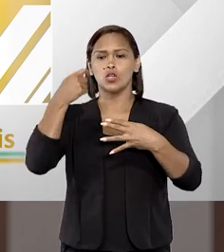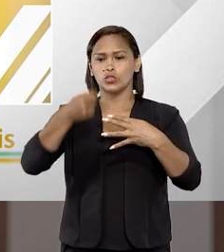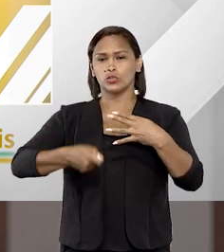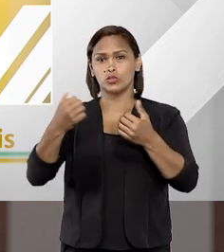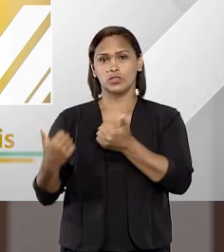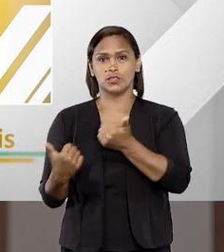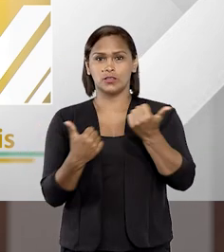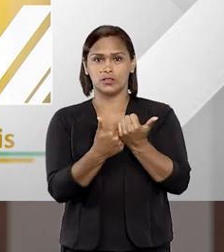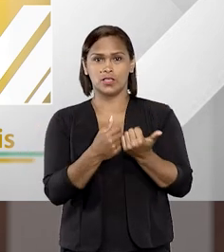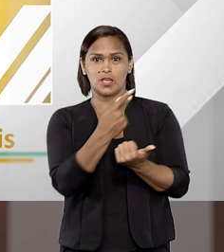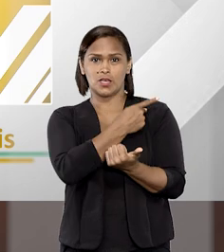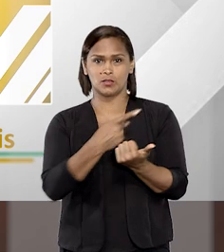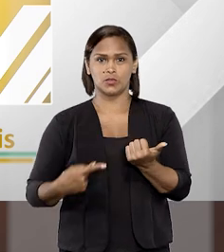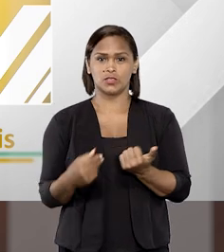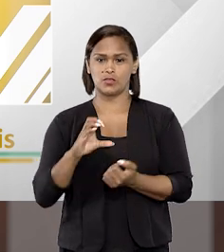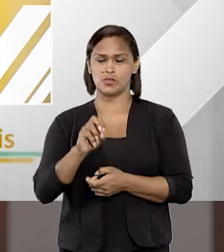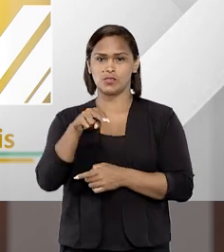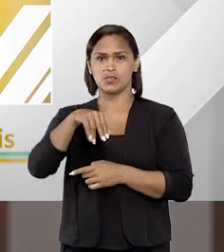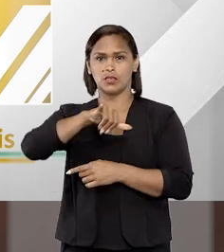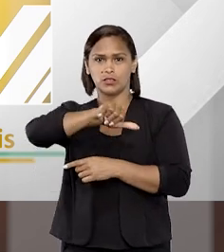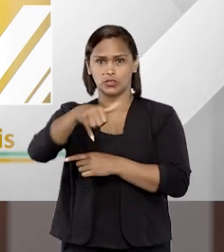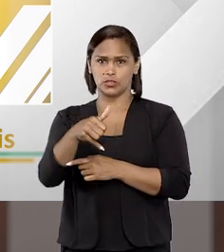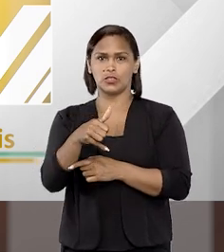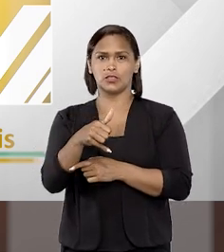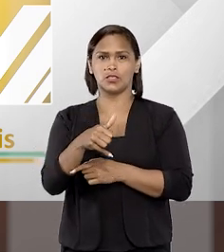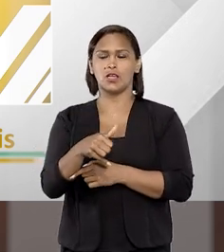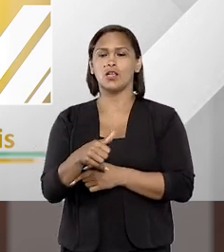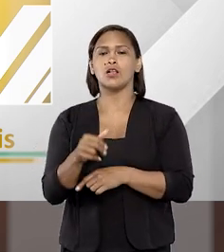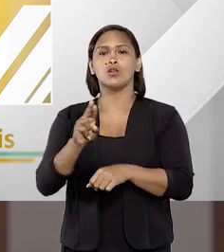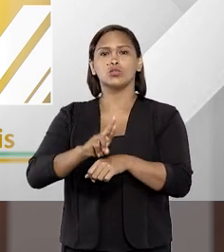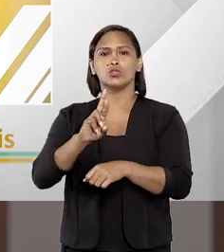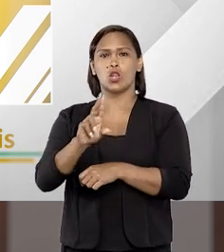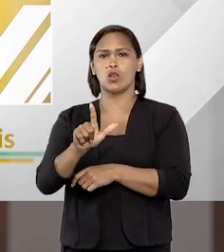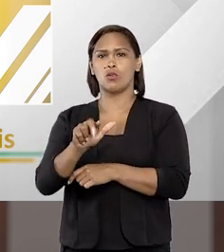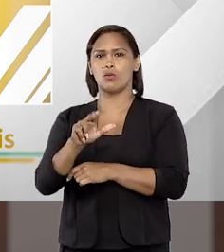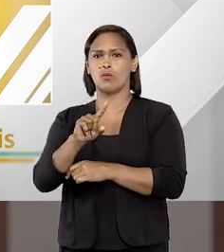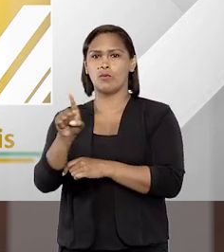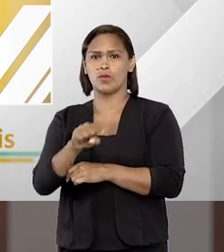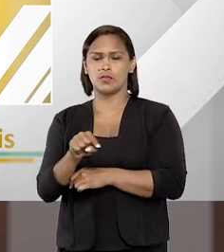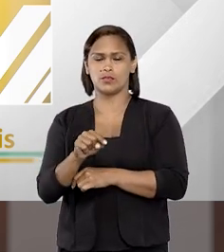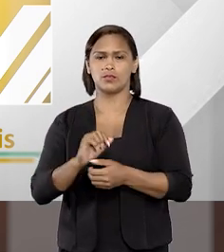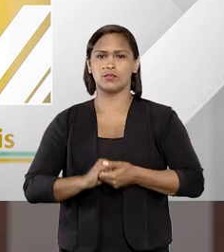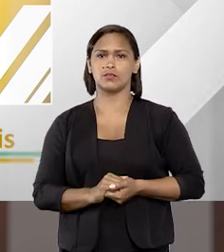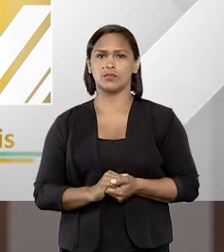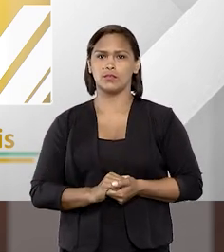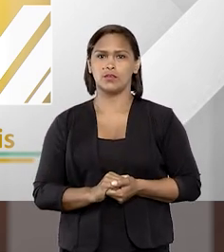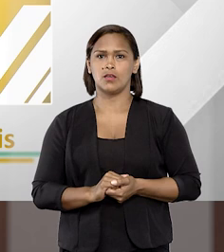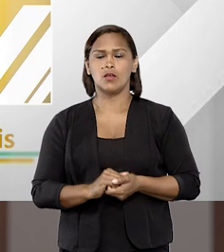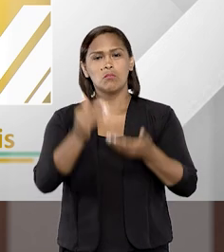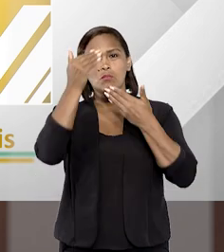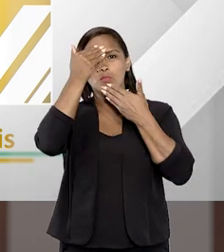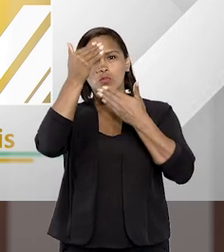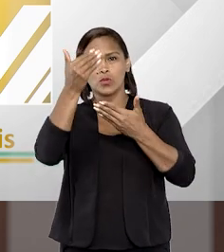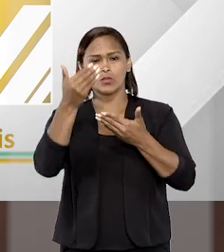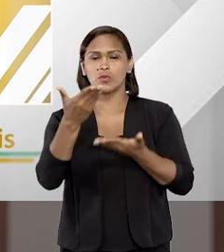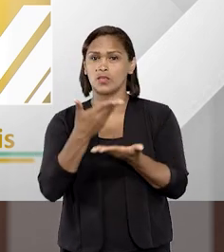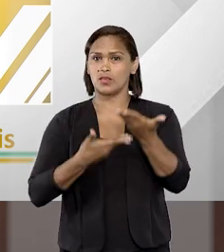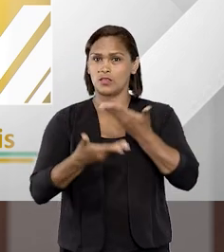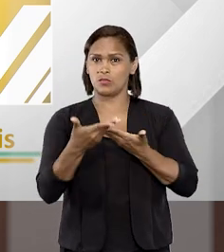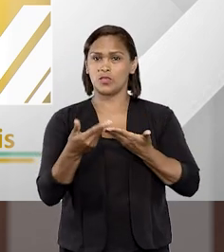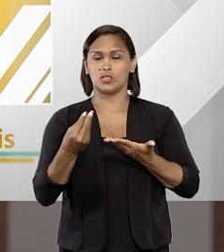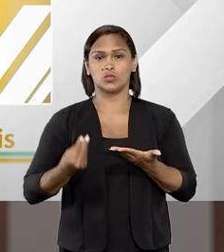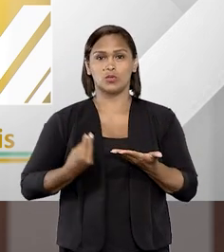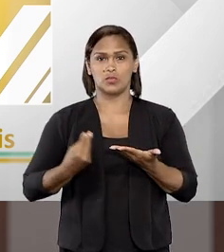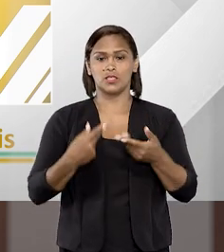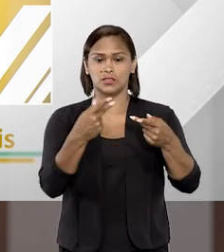Auxiliar da presidência do Conselho Nacional de justiça Dr Luiz Geraldo Santana Alan frete muito pela